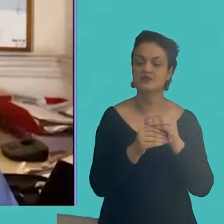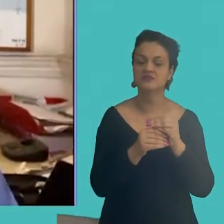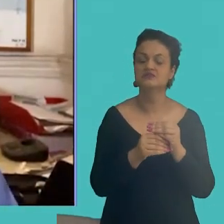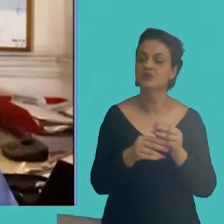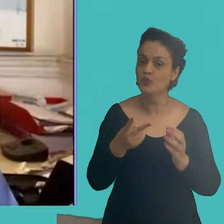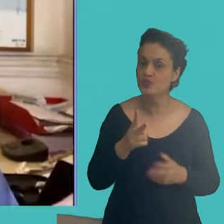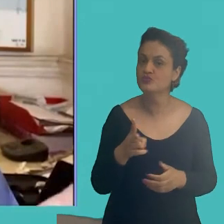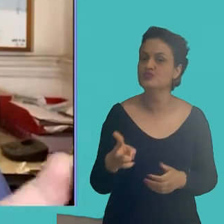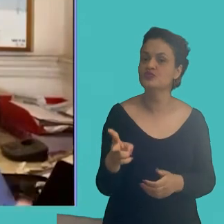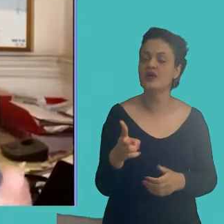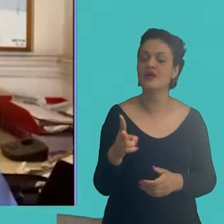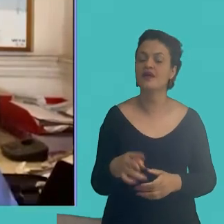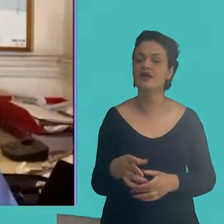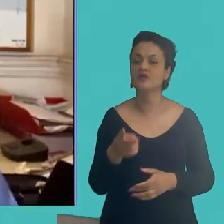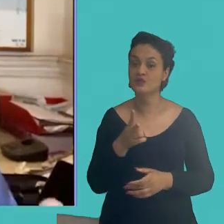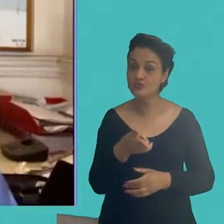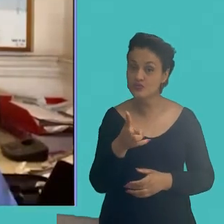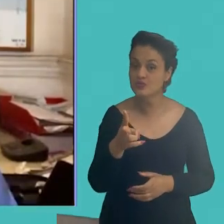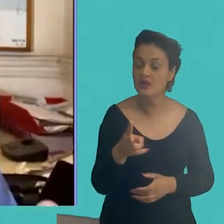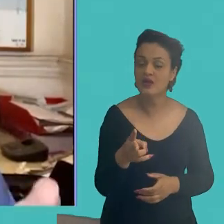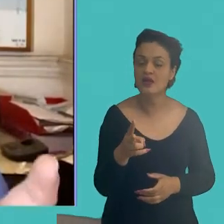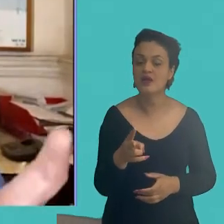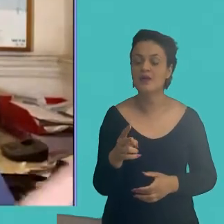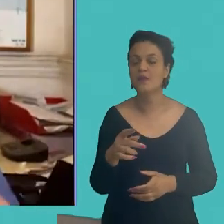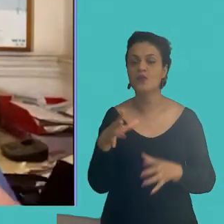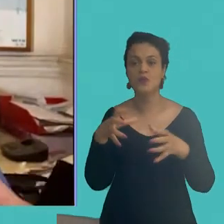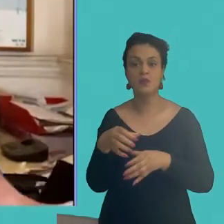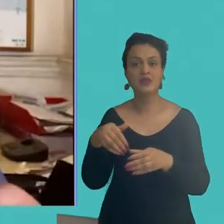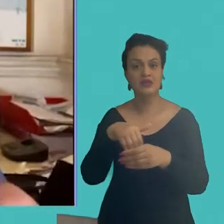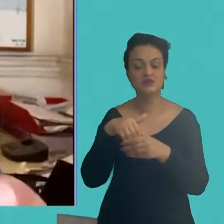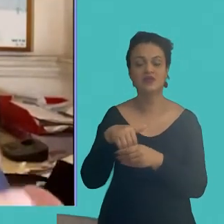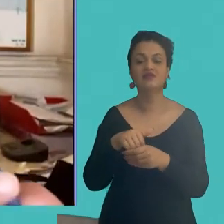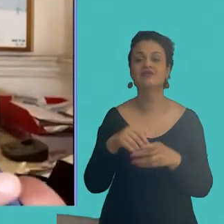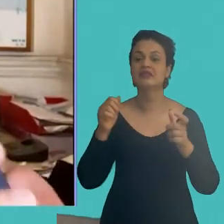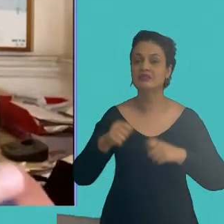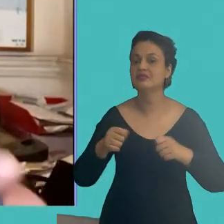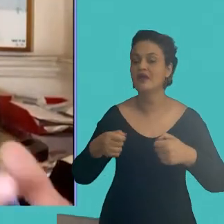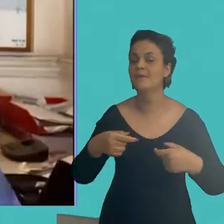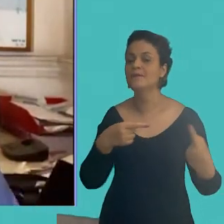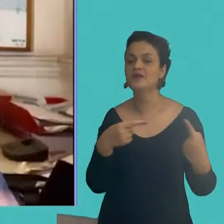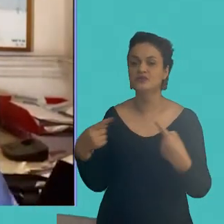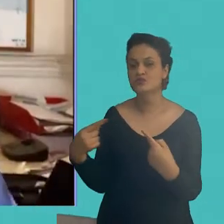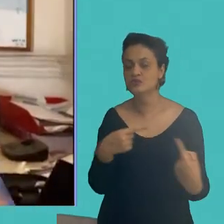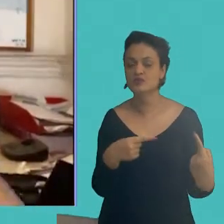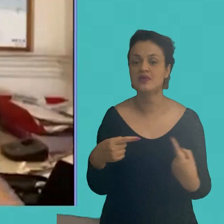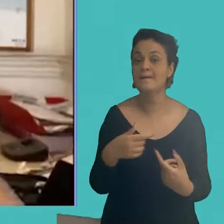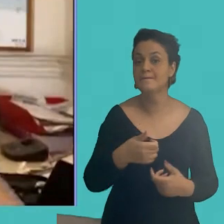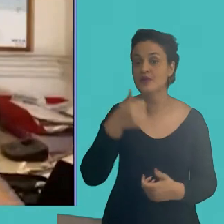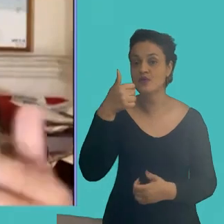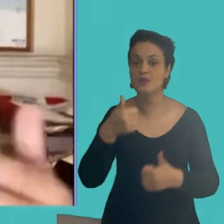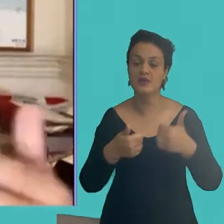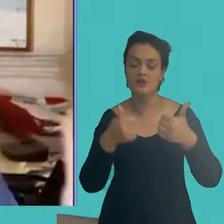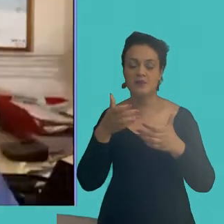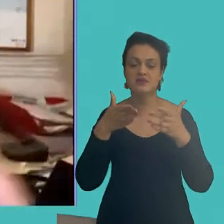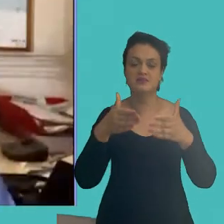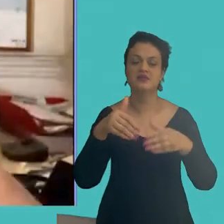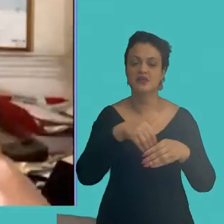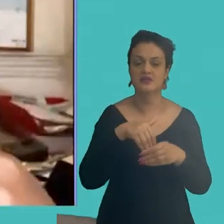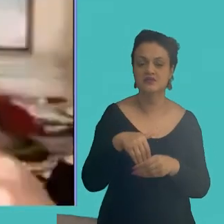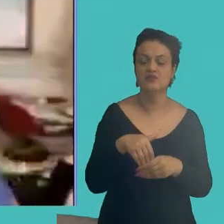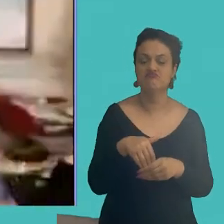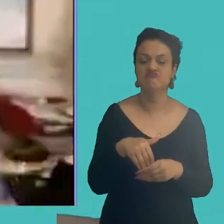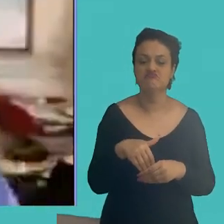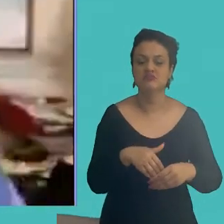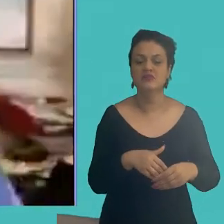e manter um eleitorado que lhe permita disputar em condições melhores eleições, sejam elas